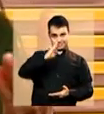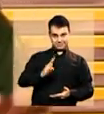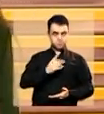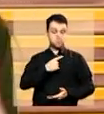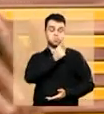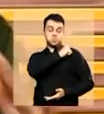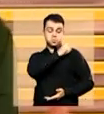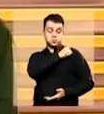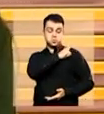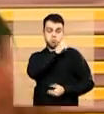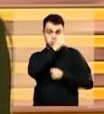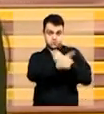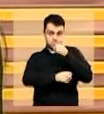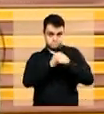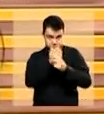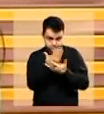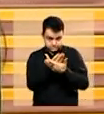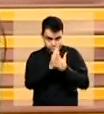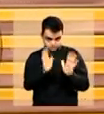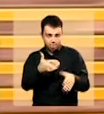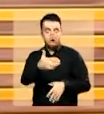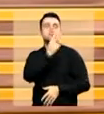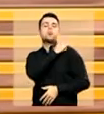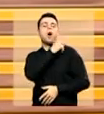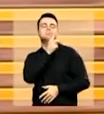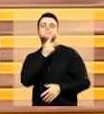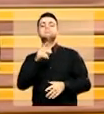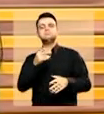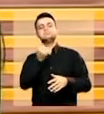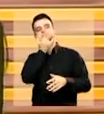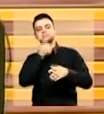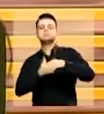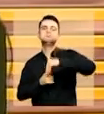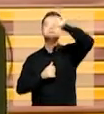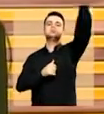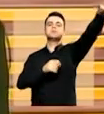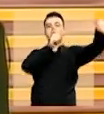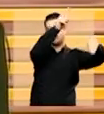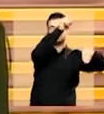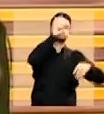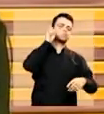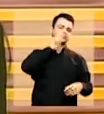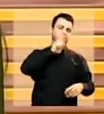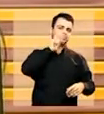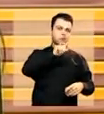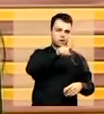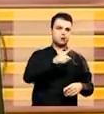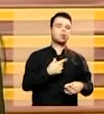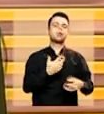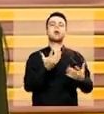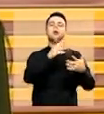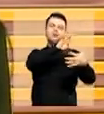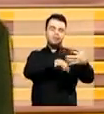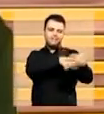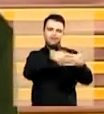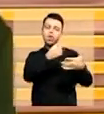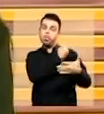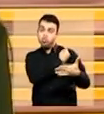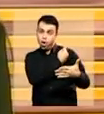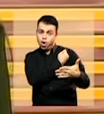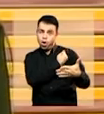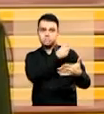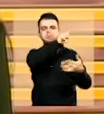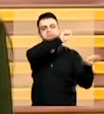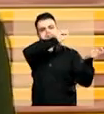vai, faz um ano, faz 6 meses, volta. E se ele fez o segundo, por exemplo, ele vai para o terceiro, né? Porque essas notas são convalidadas no Brasil e